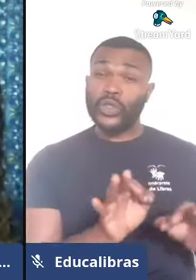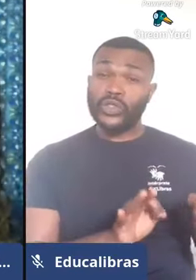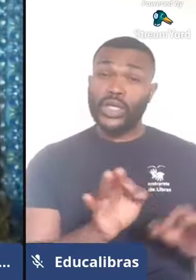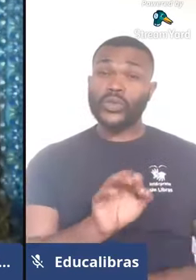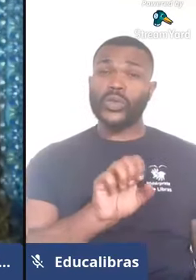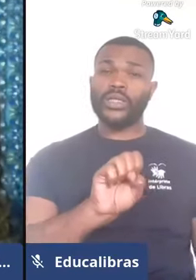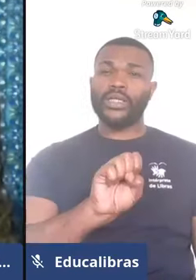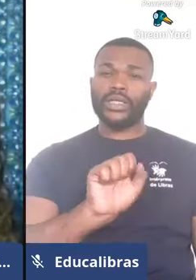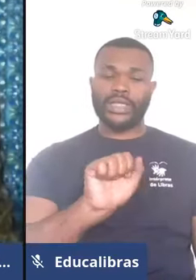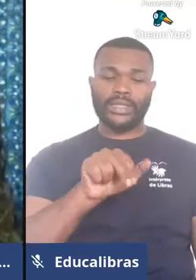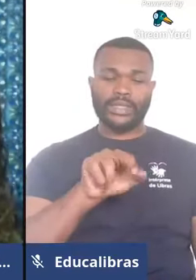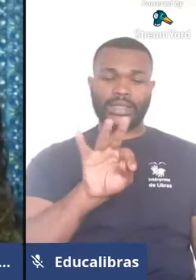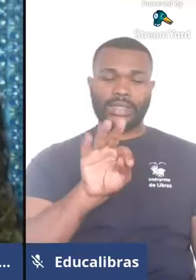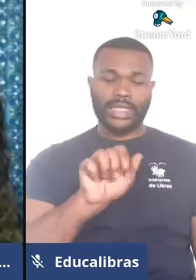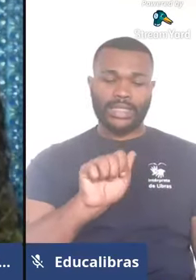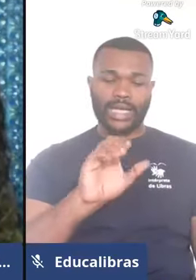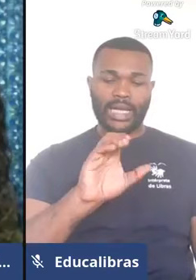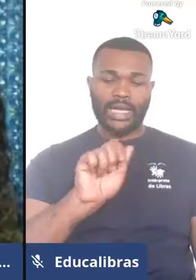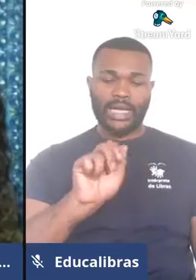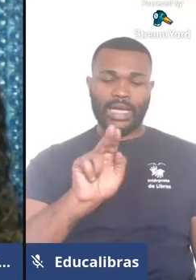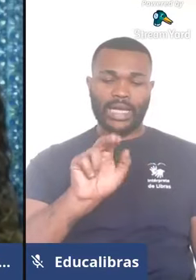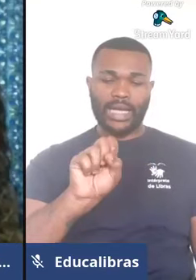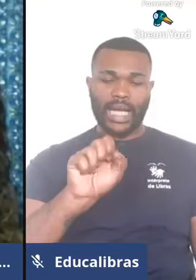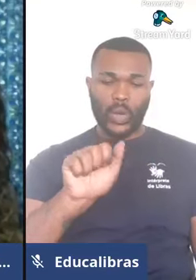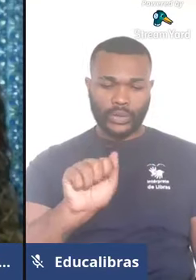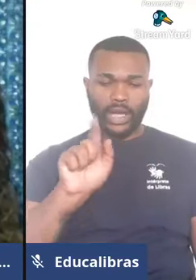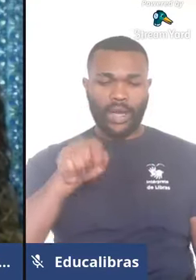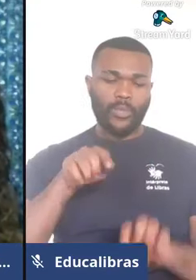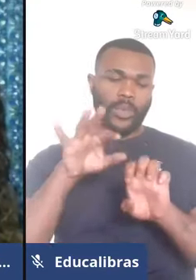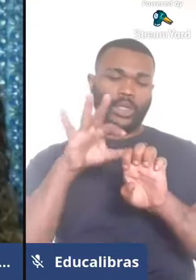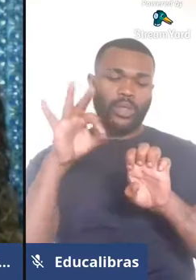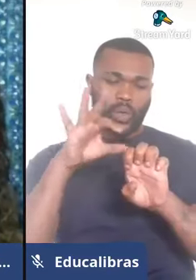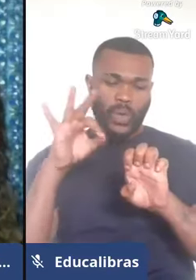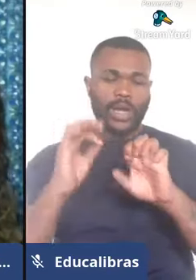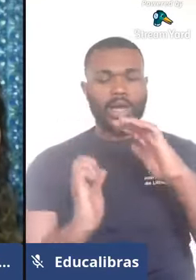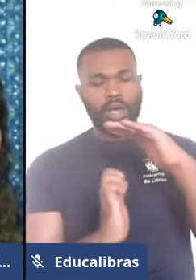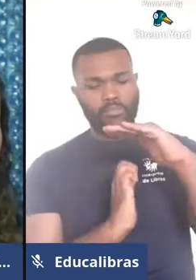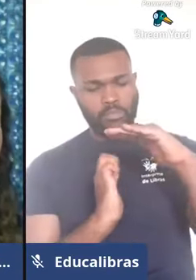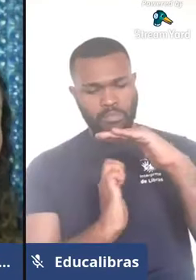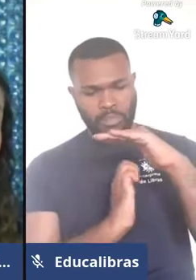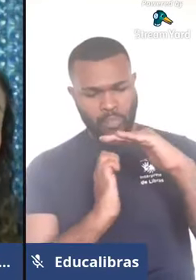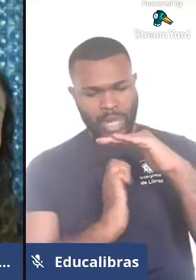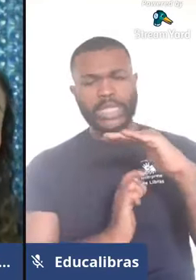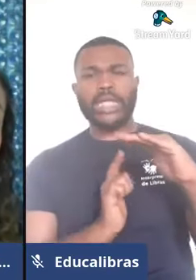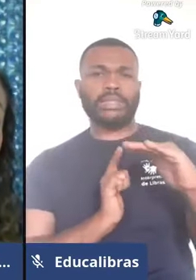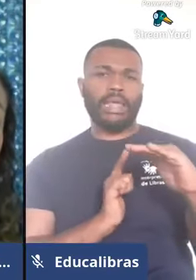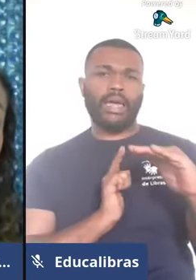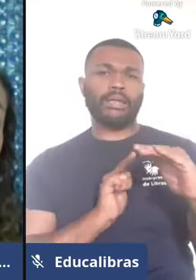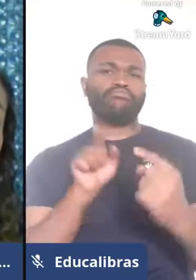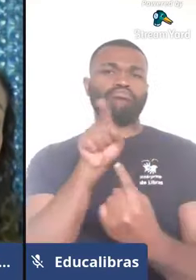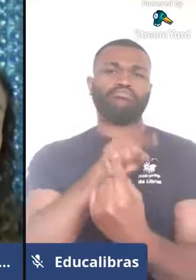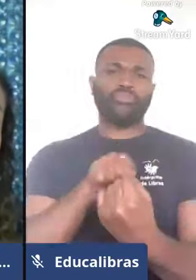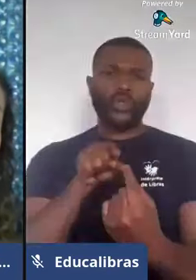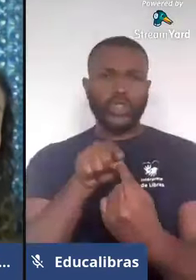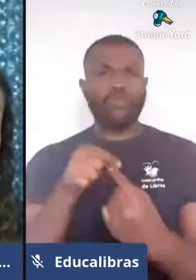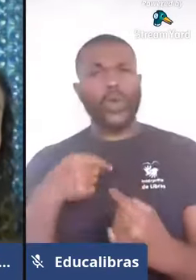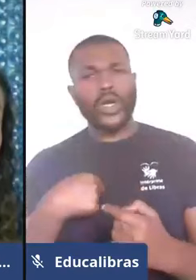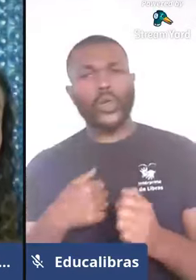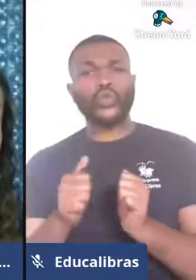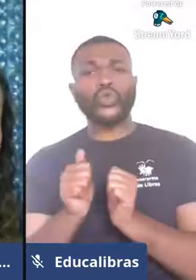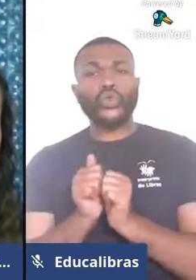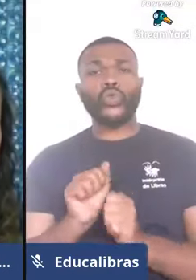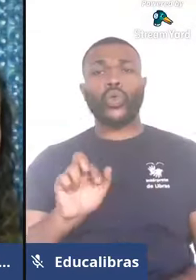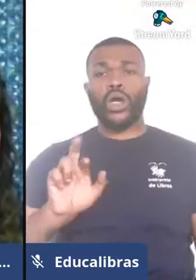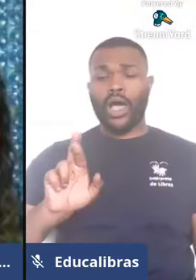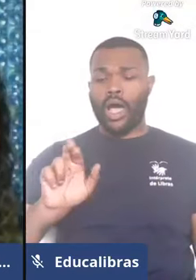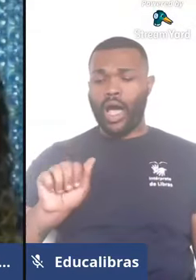né, que o Cid falou, que na verdade é uma empresa com propósito. Sou eu e o Rafael, os fundadores, o sócio. O